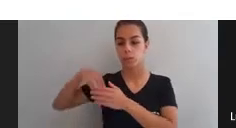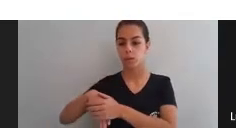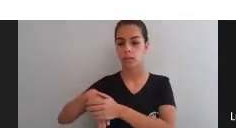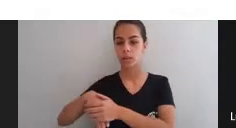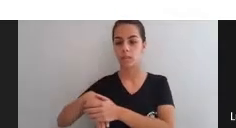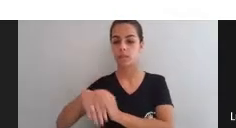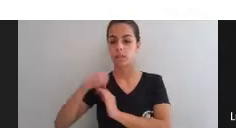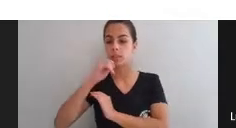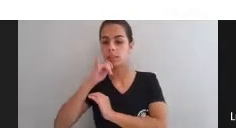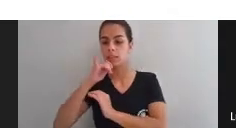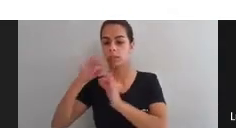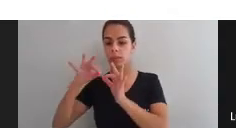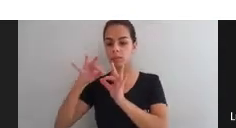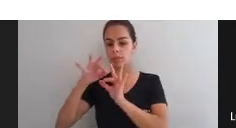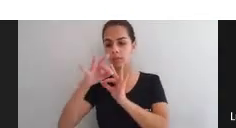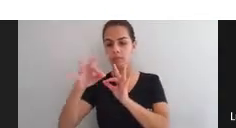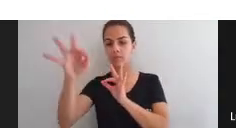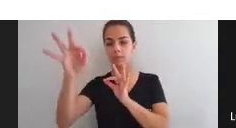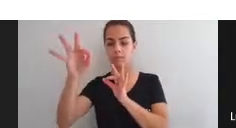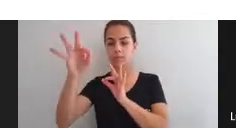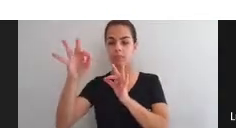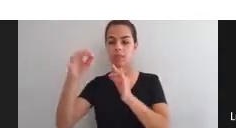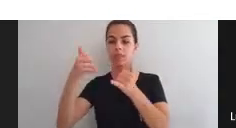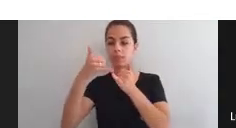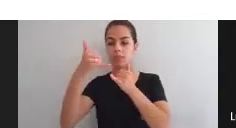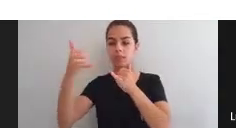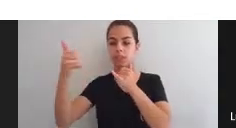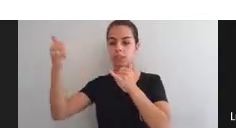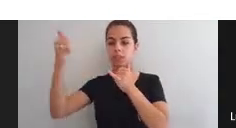esse aqui, né? Com um fio,